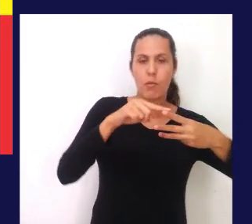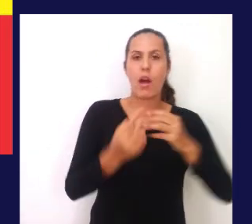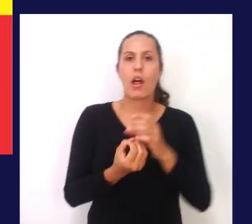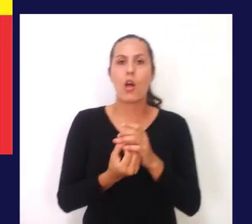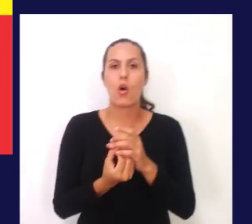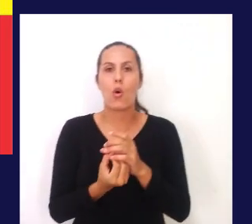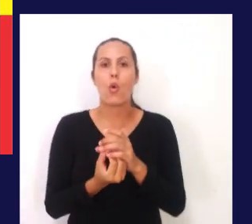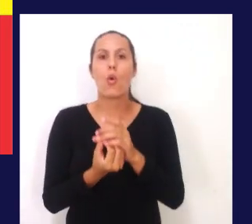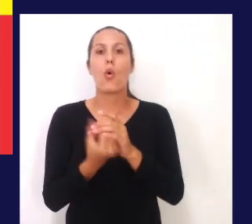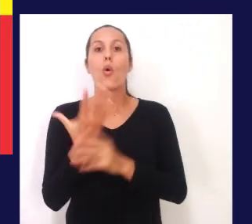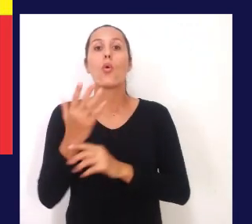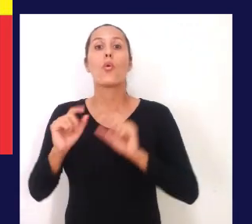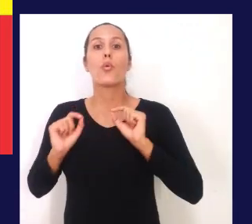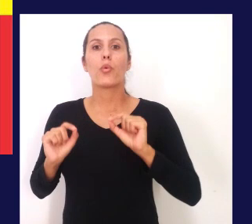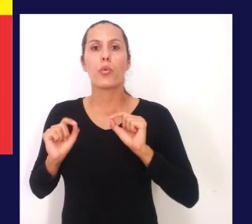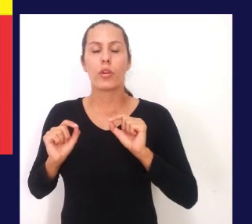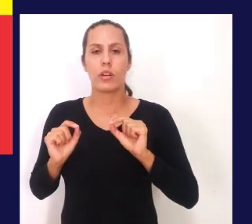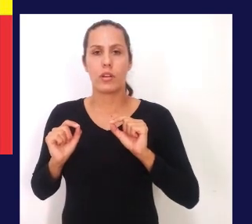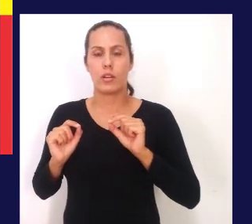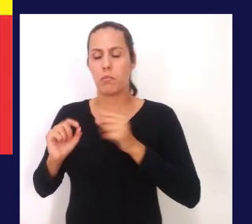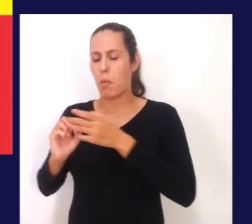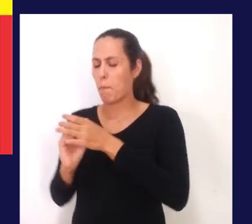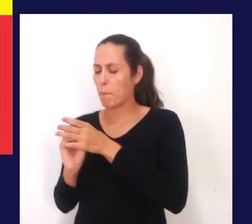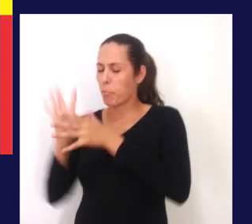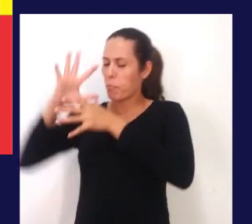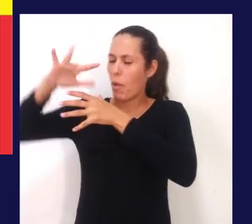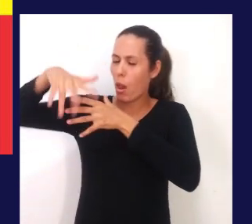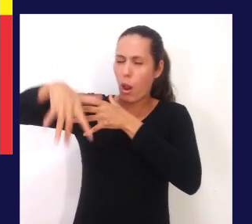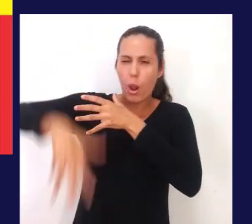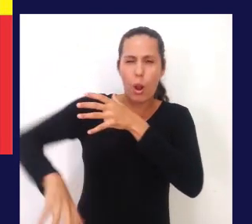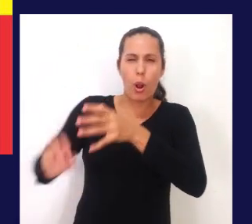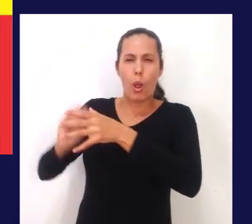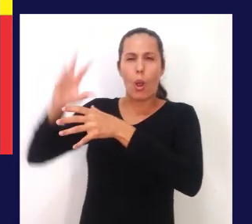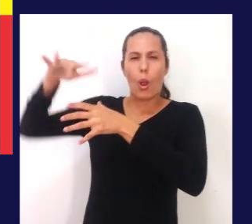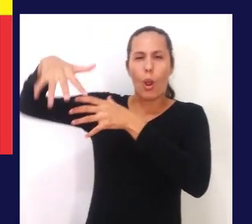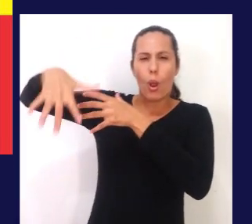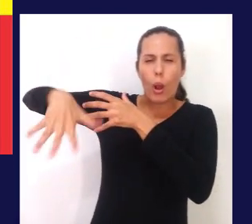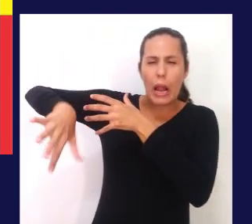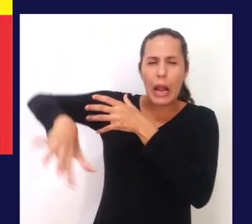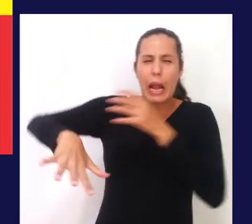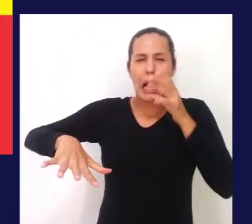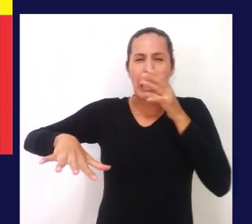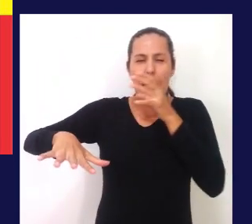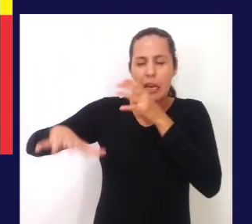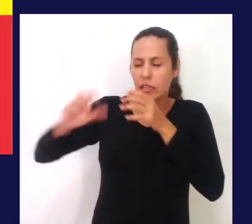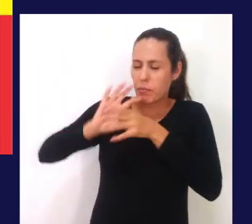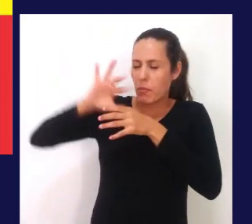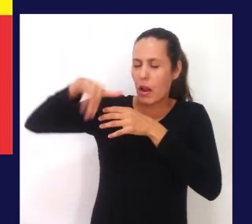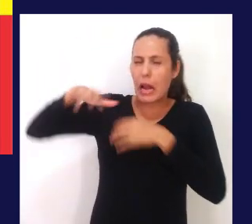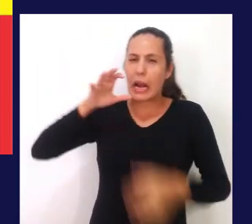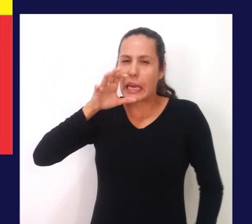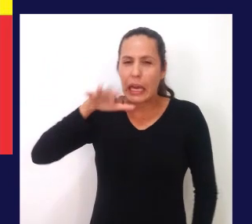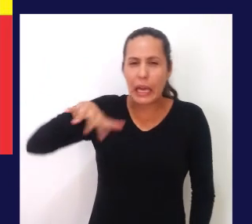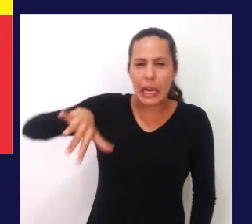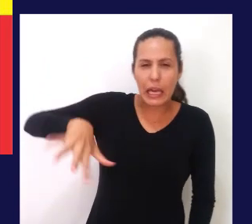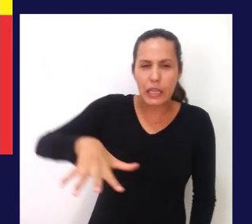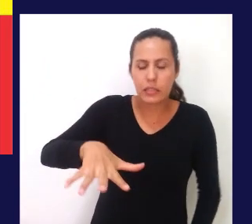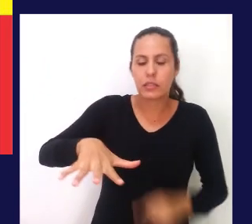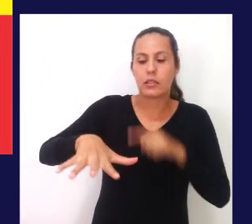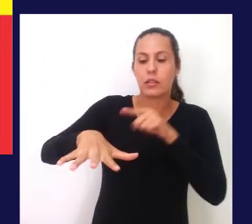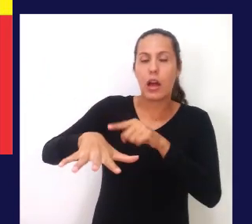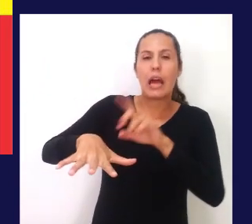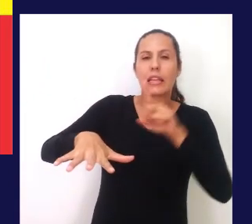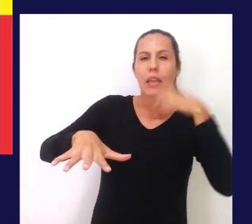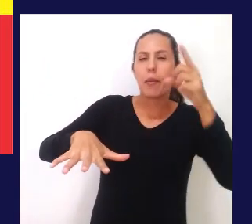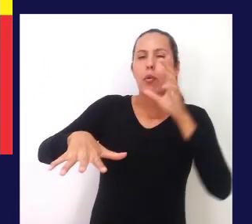magma, ou seja, ao resfriar-se, o magma ele vai se tornar-se sólido e vai